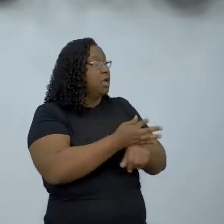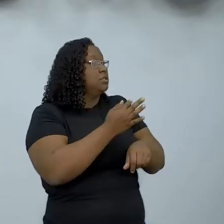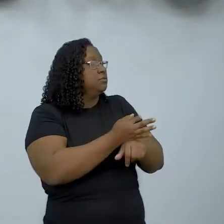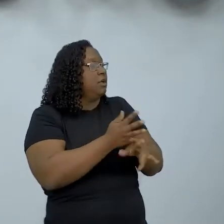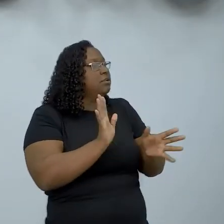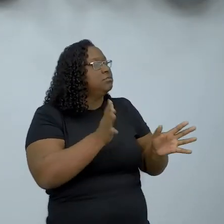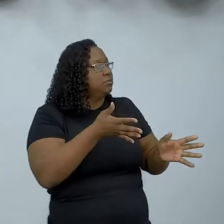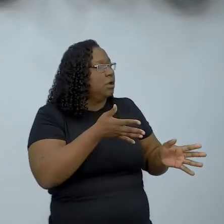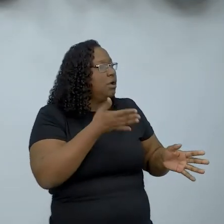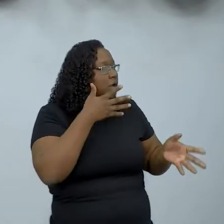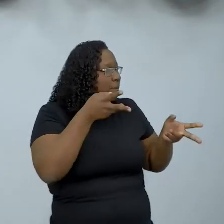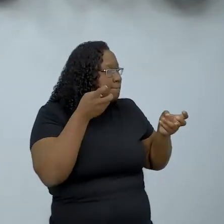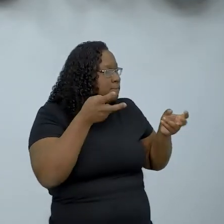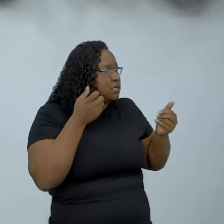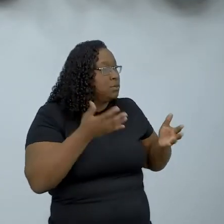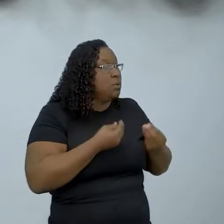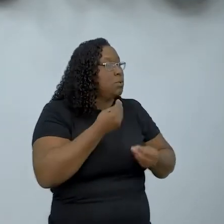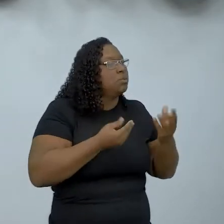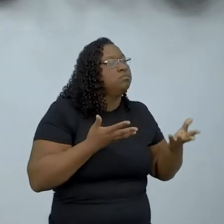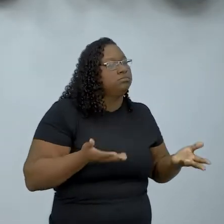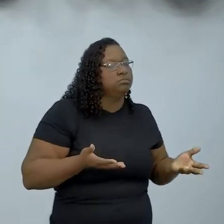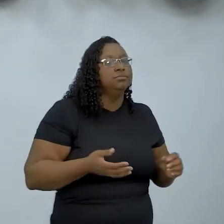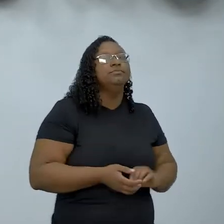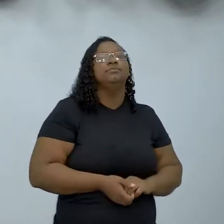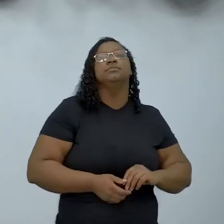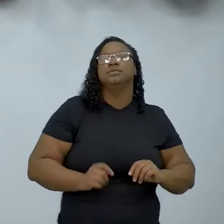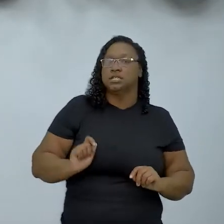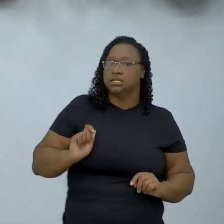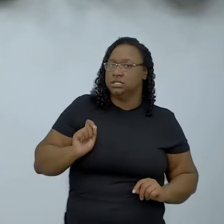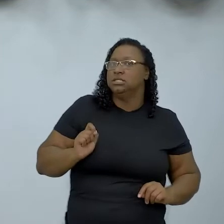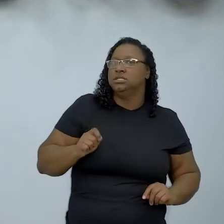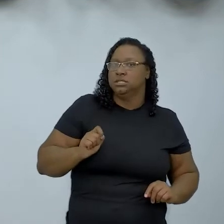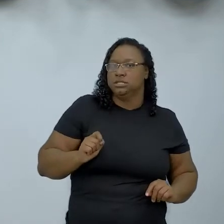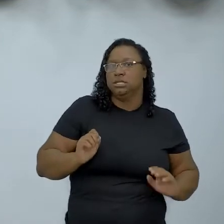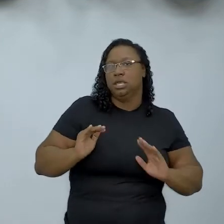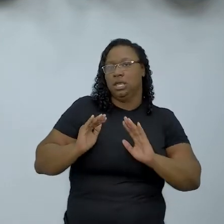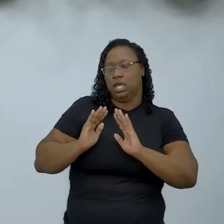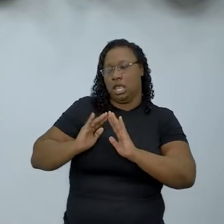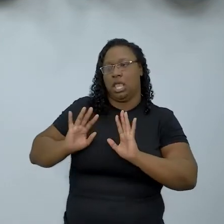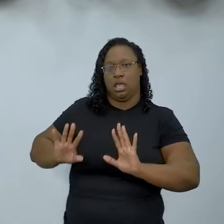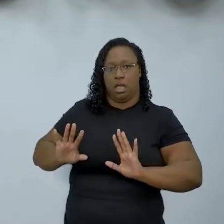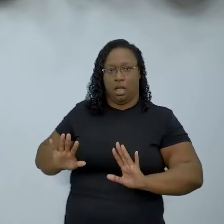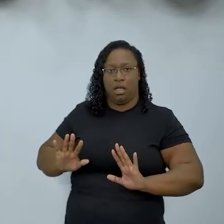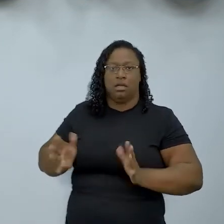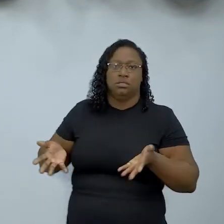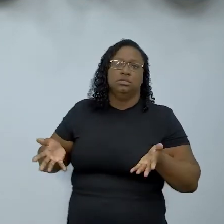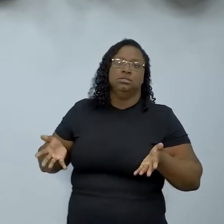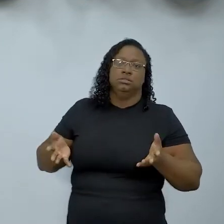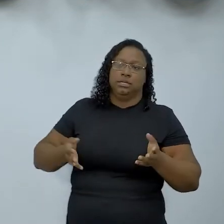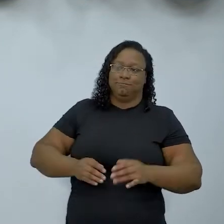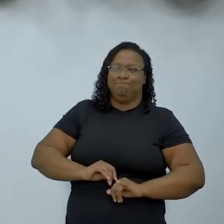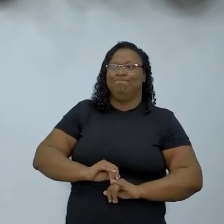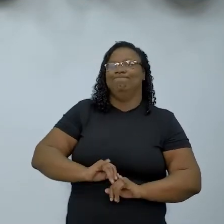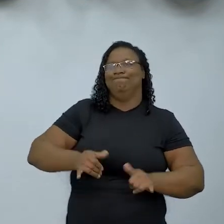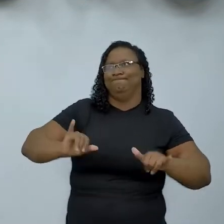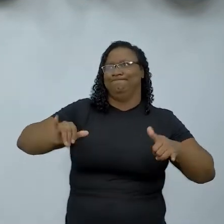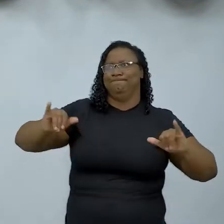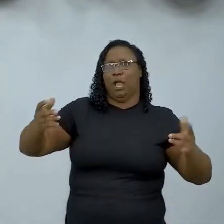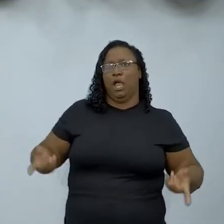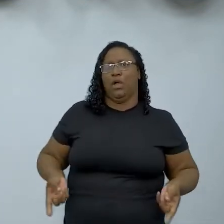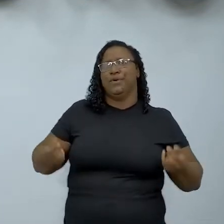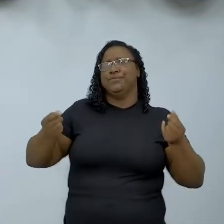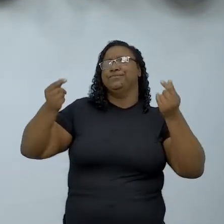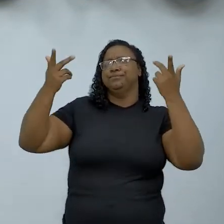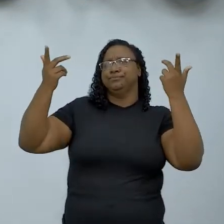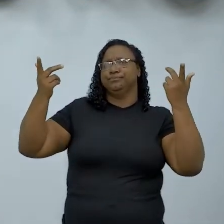normalmente aumenta, né? Porque a gente acaba ficando em casa e, se não for viajar, né? E acaba consumindo mesmo mais energia estando em casa. Porque,